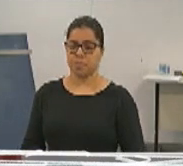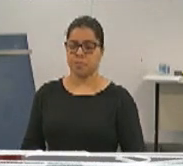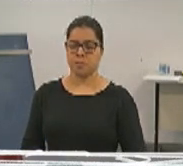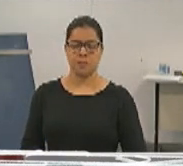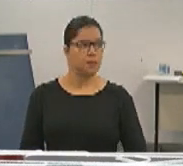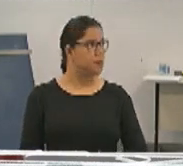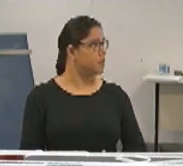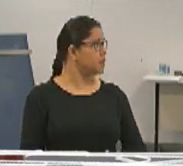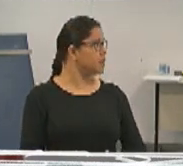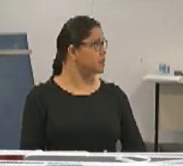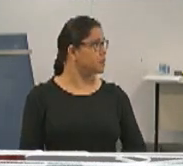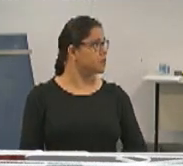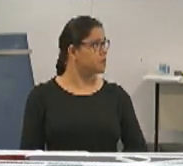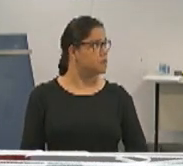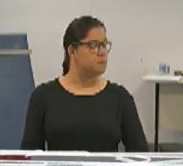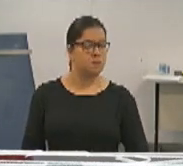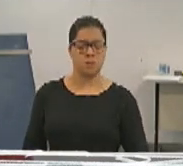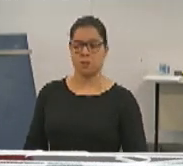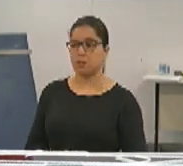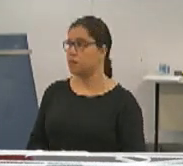Liane, pela ordem.